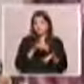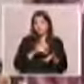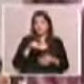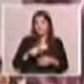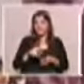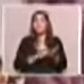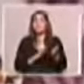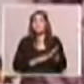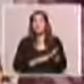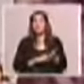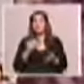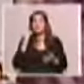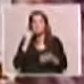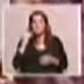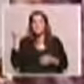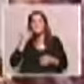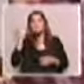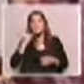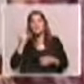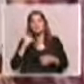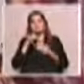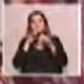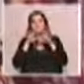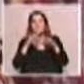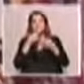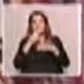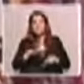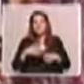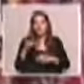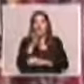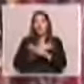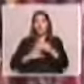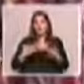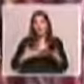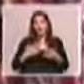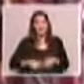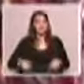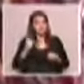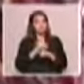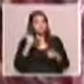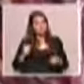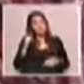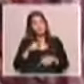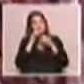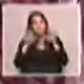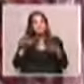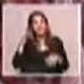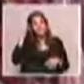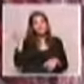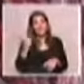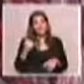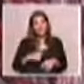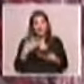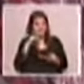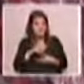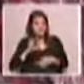como é que um mito se perdeu uma grande certeza de evolução na Europa, e a Europa hoje é muito diferente por causa de questões de mitos. E também quando olhamos para o queijo, também às vezes acontece